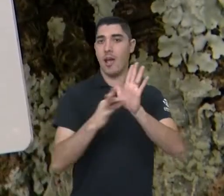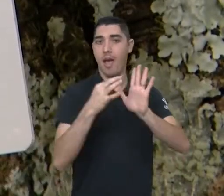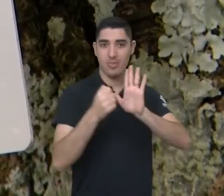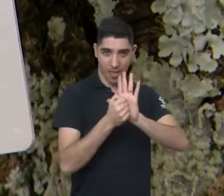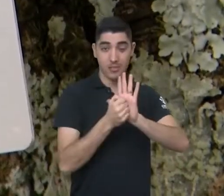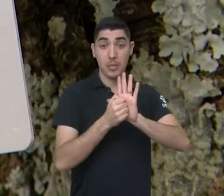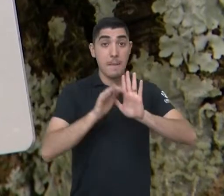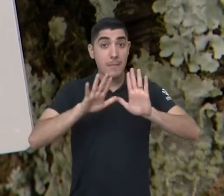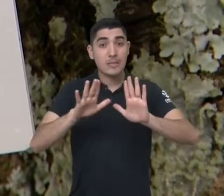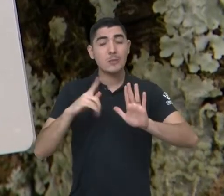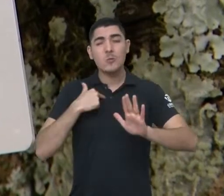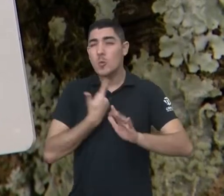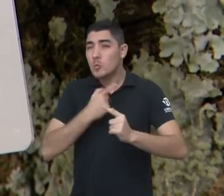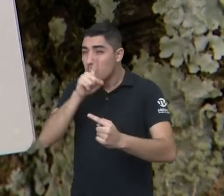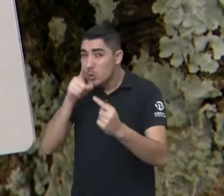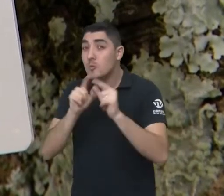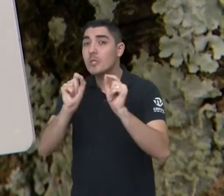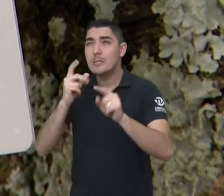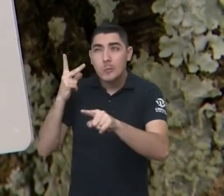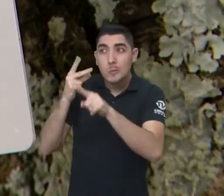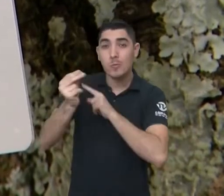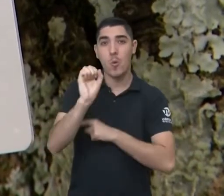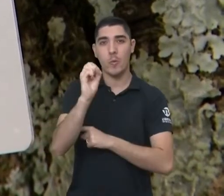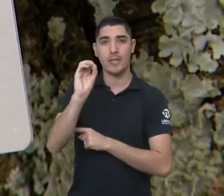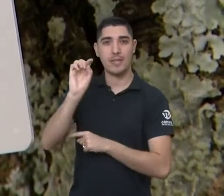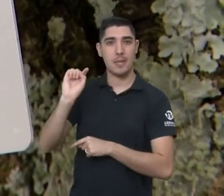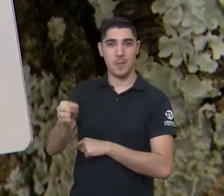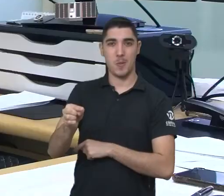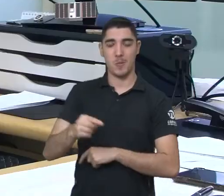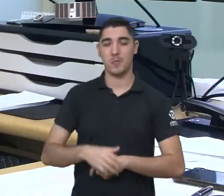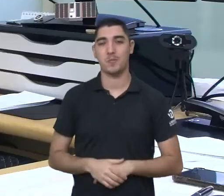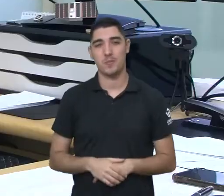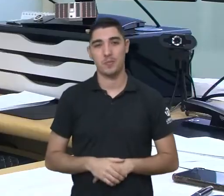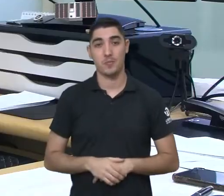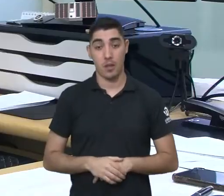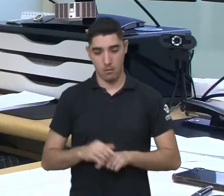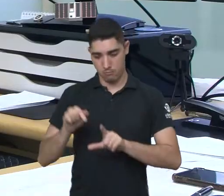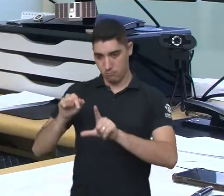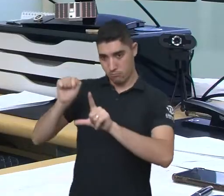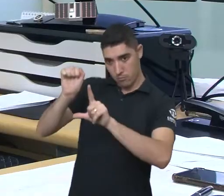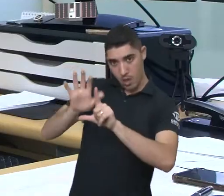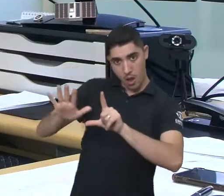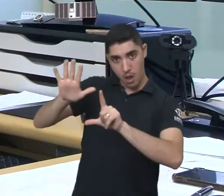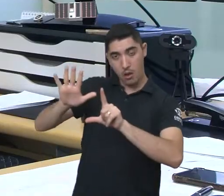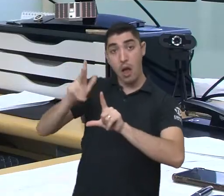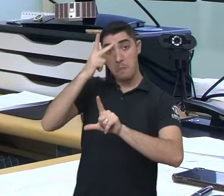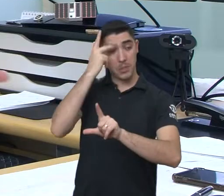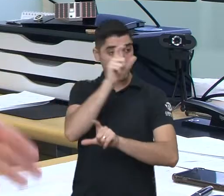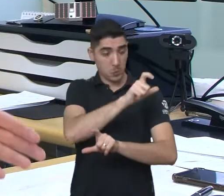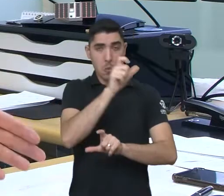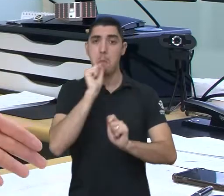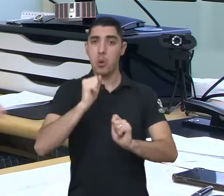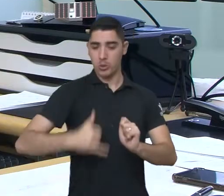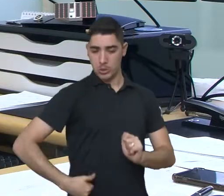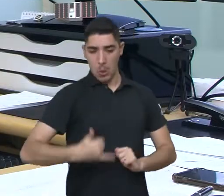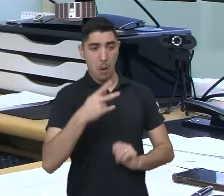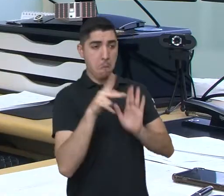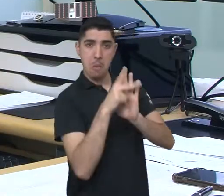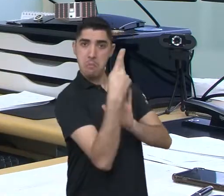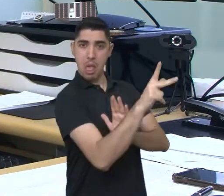mas o objetivo é chegar a pelo menos 80 mil. Com o QR Code, o cidadão tem acesso no seu